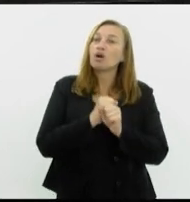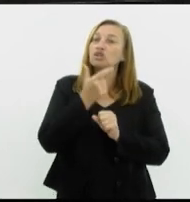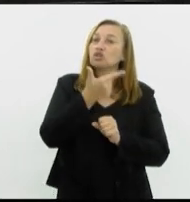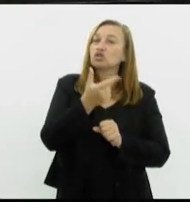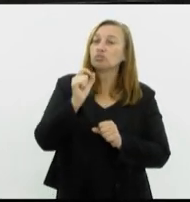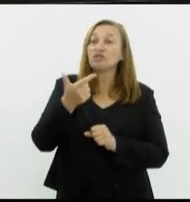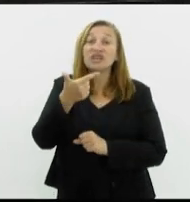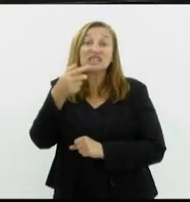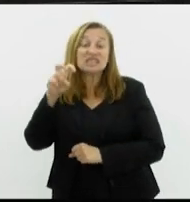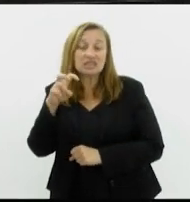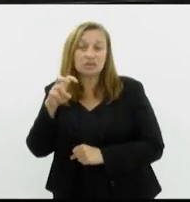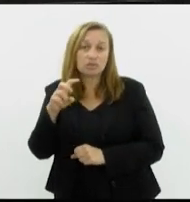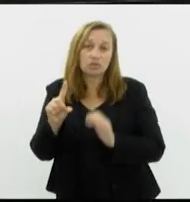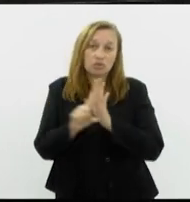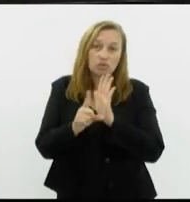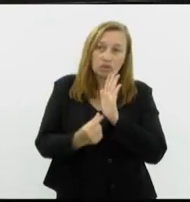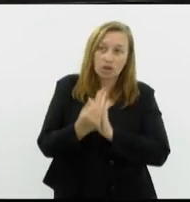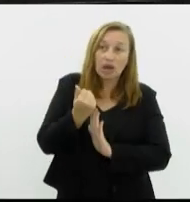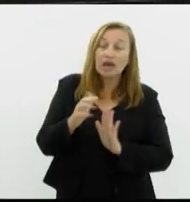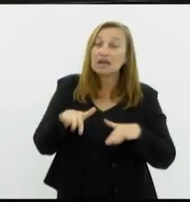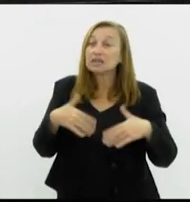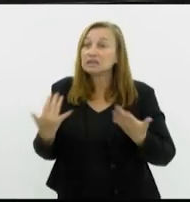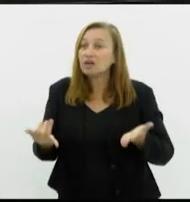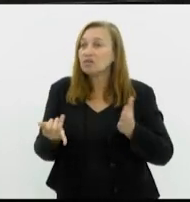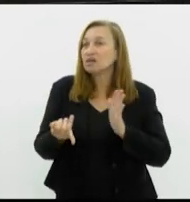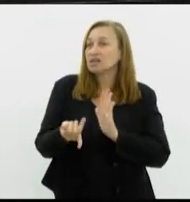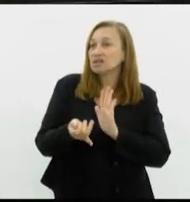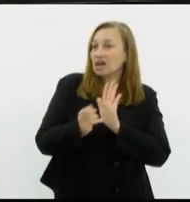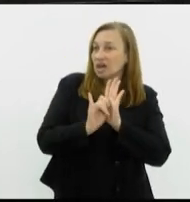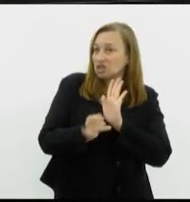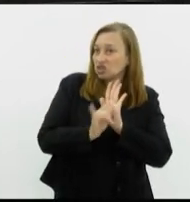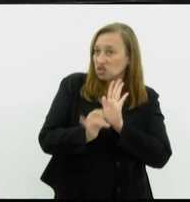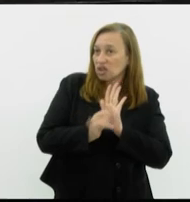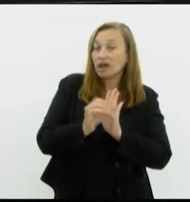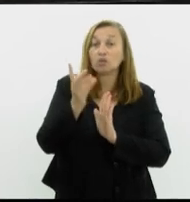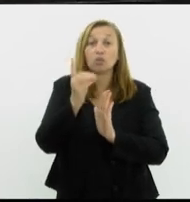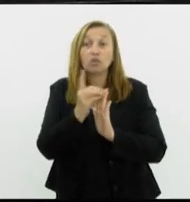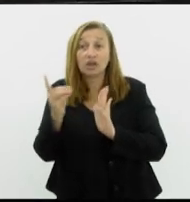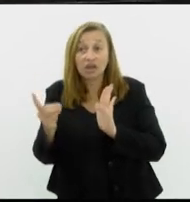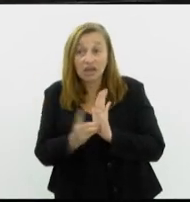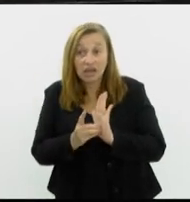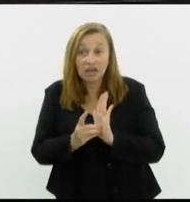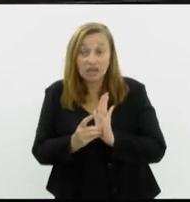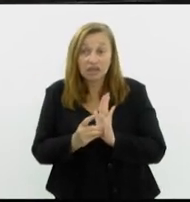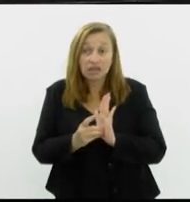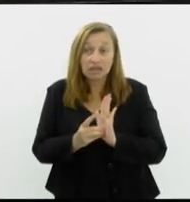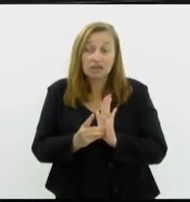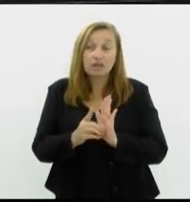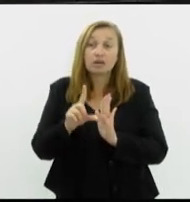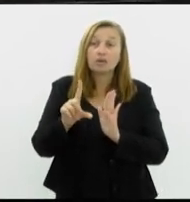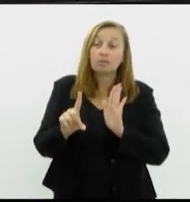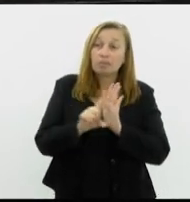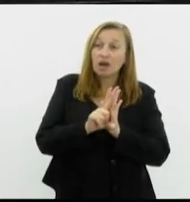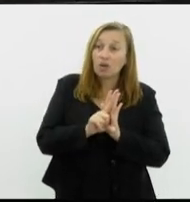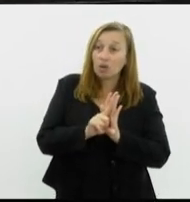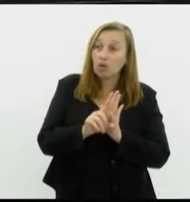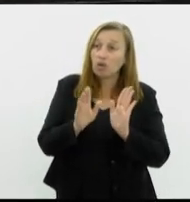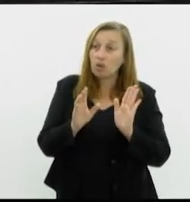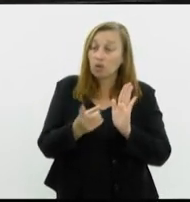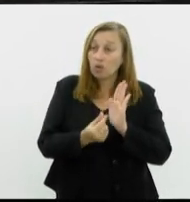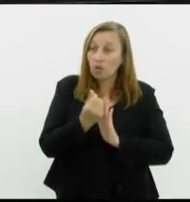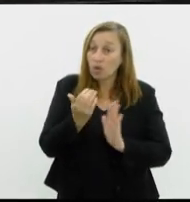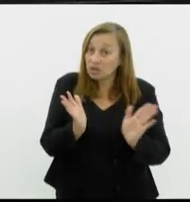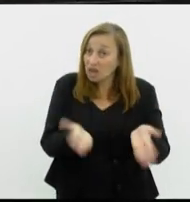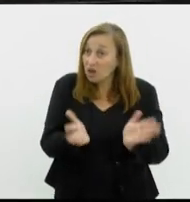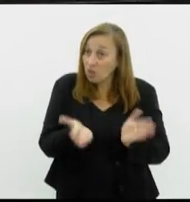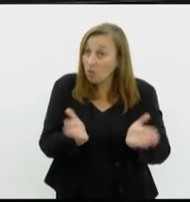2025. Então, vai ser editado um decreto para a LOA que está no valendo,